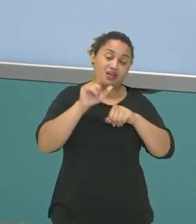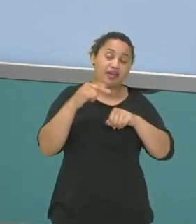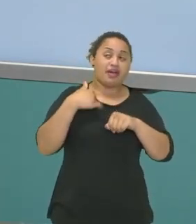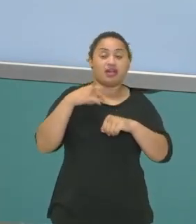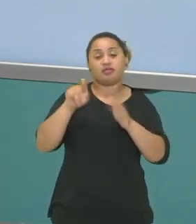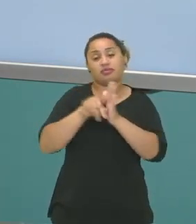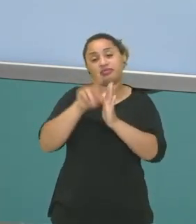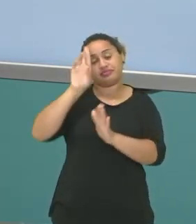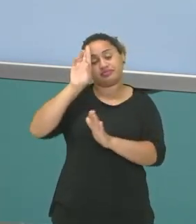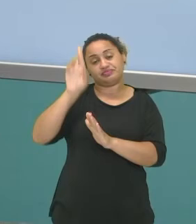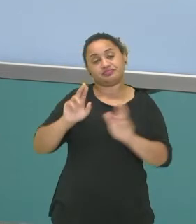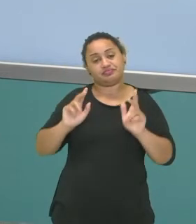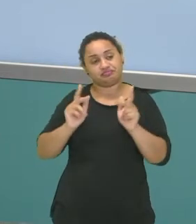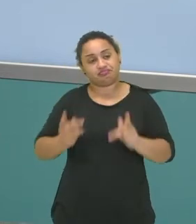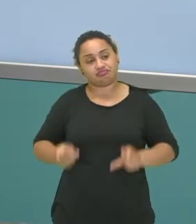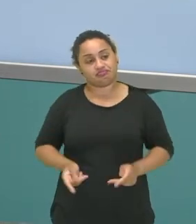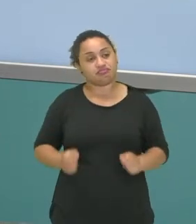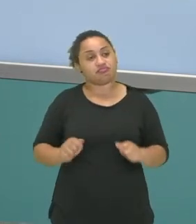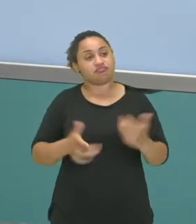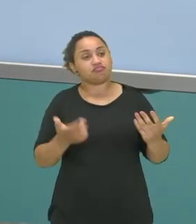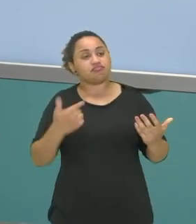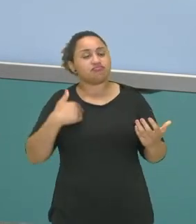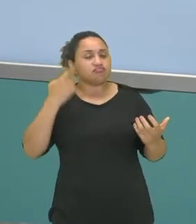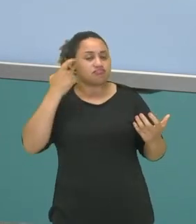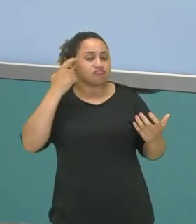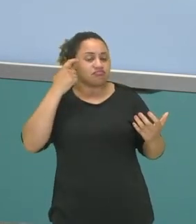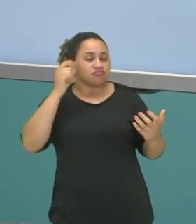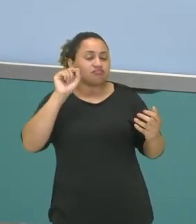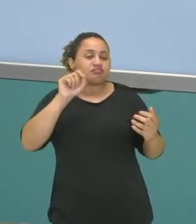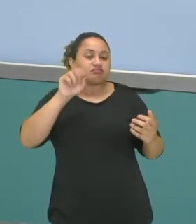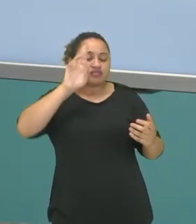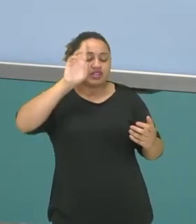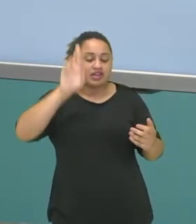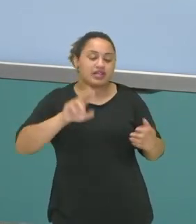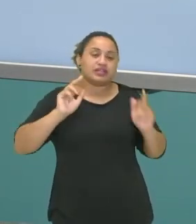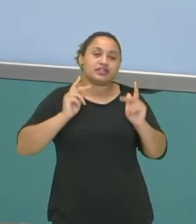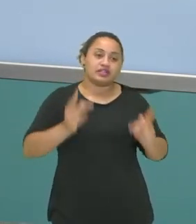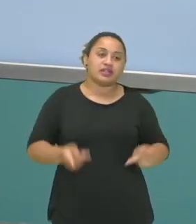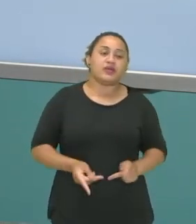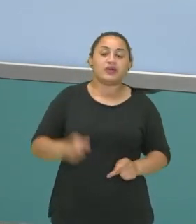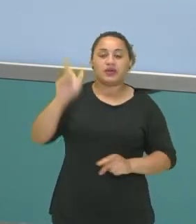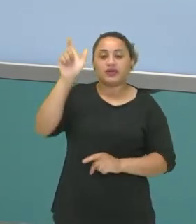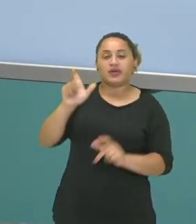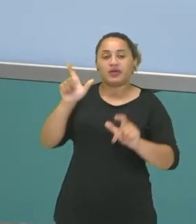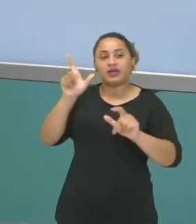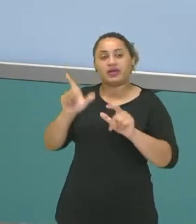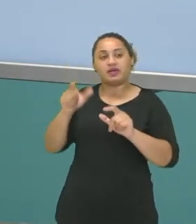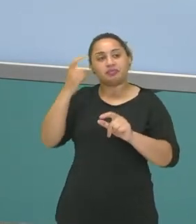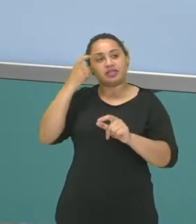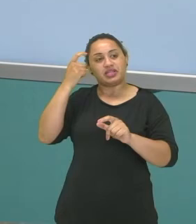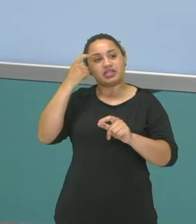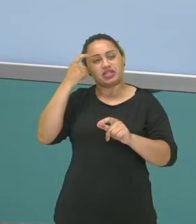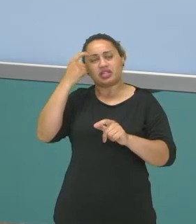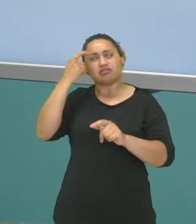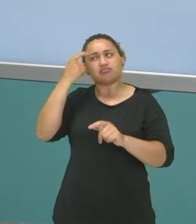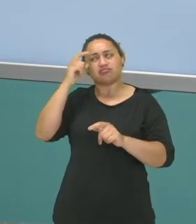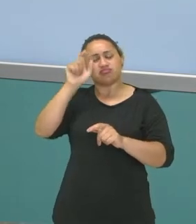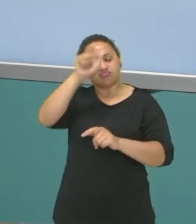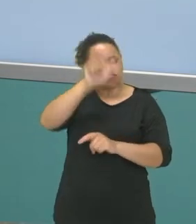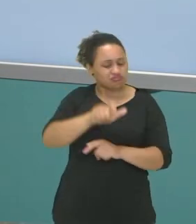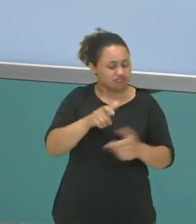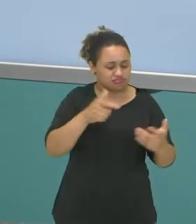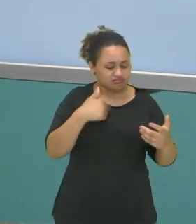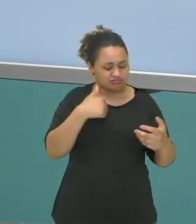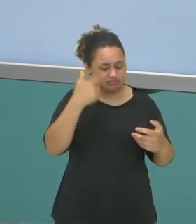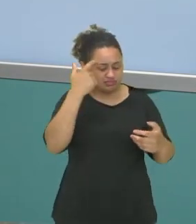razão humana. Então pensamos aqui agora a razão humana, o homem pensando o próprio homem e se indagando